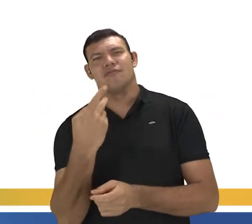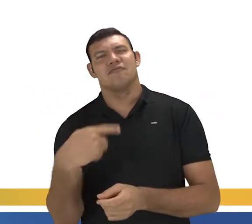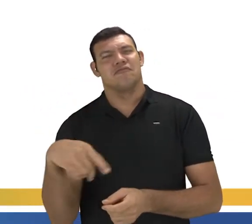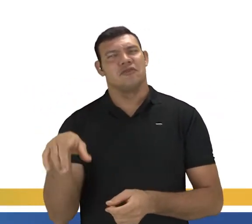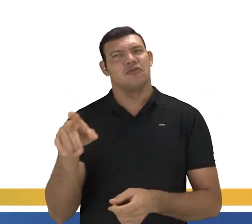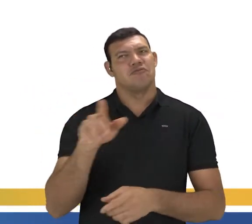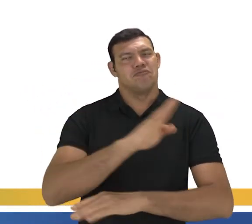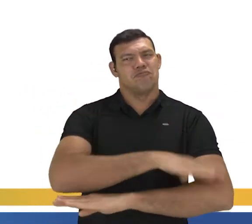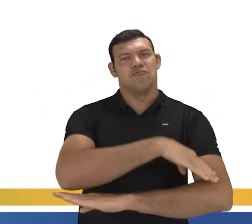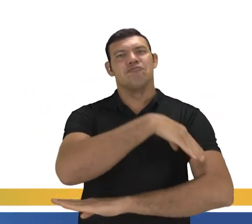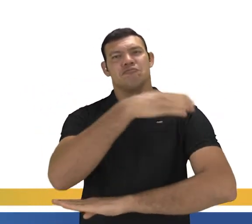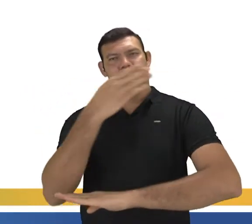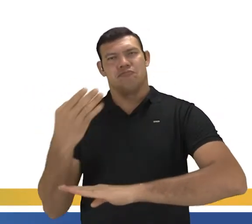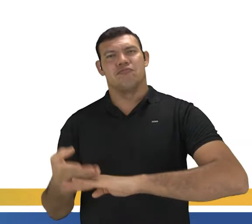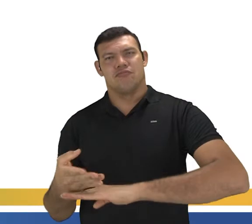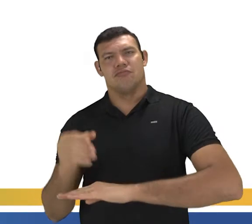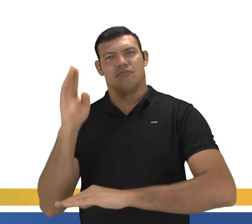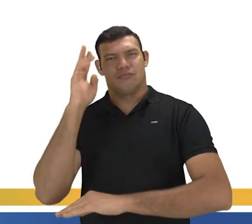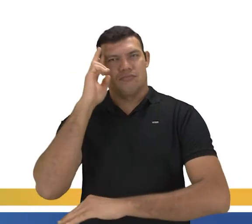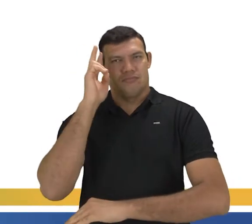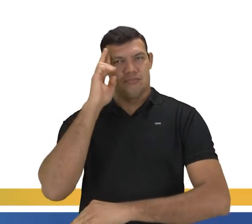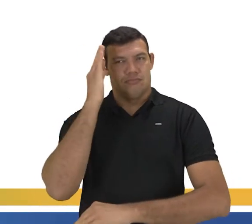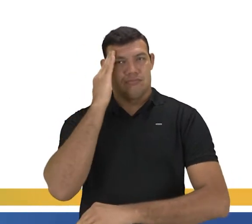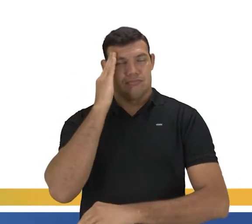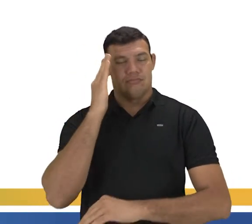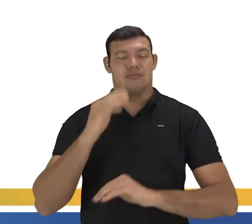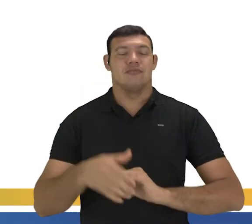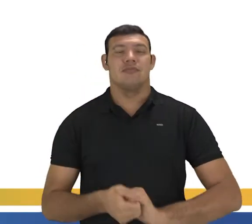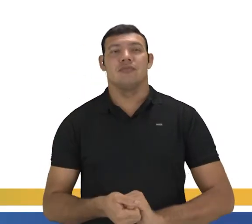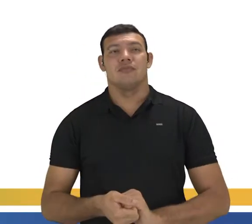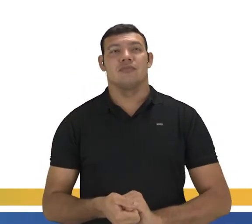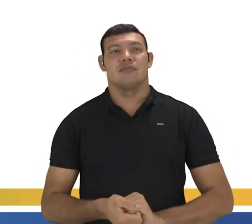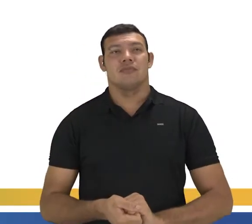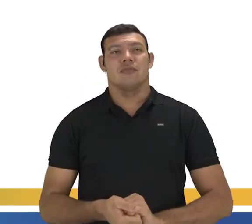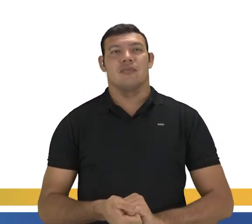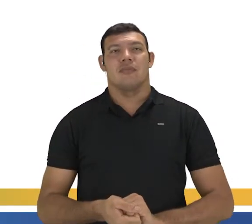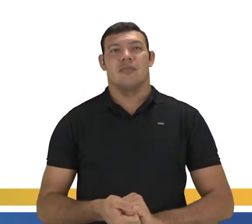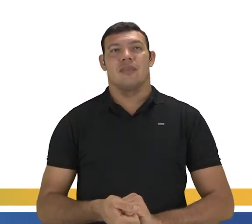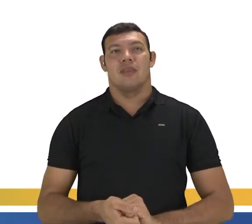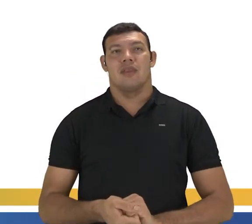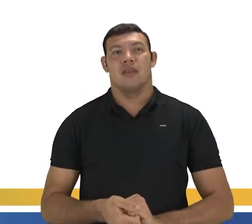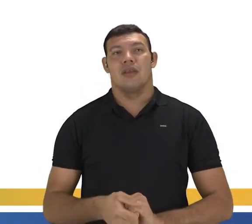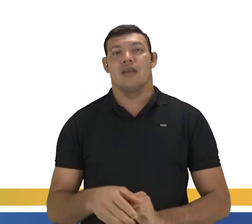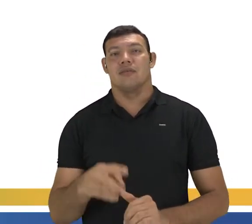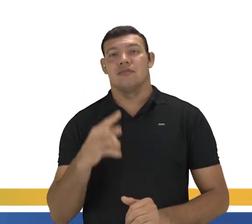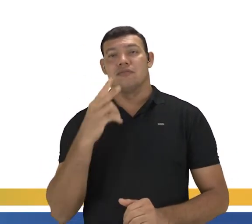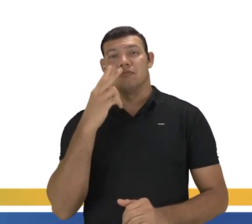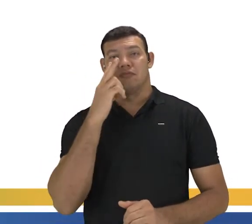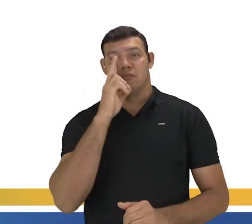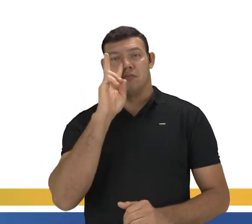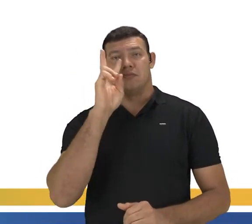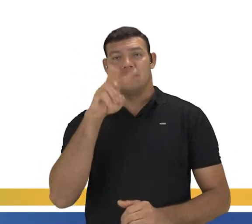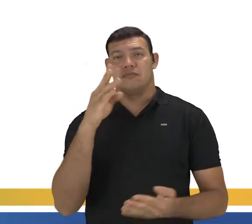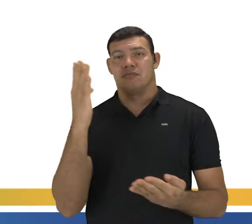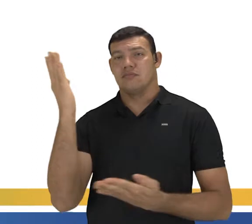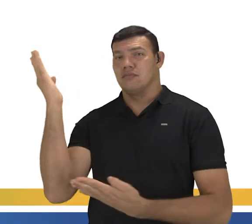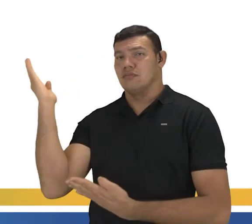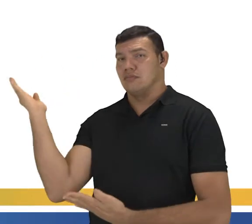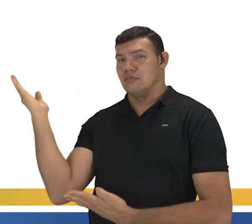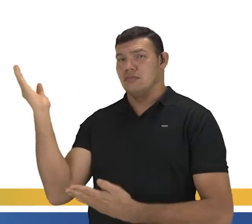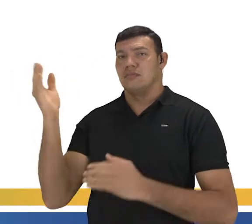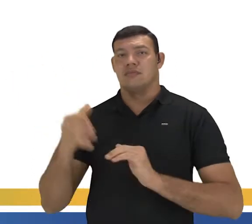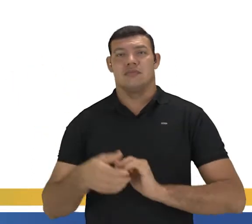dia mesmo i have not i have you not you hidden hands of